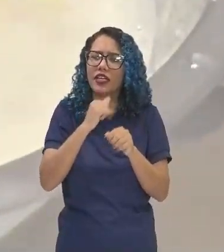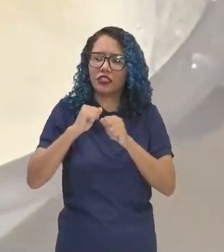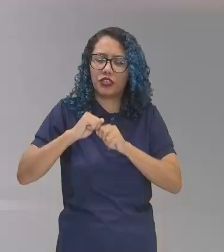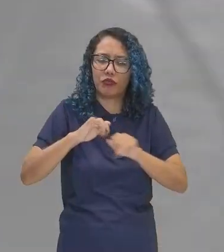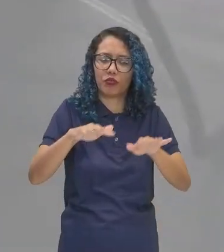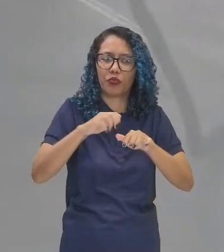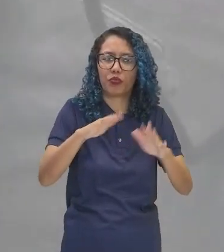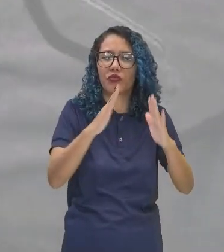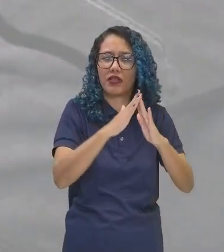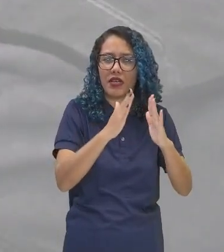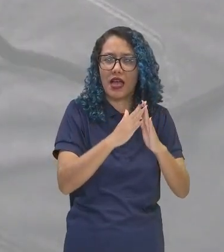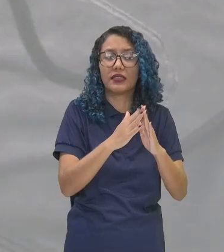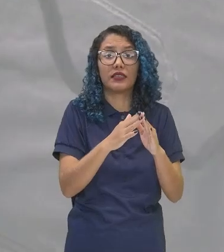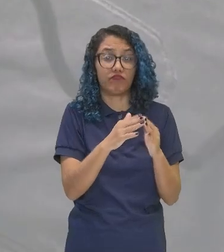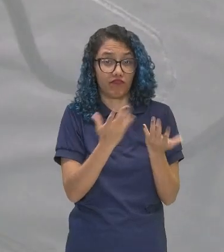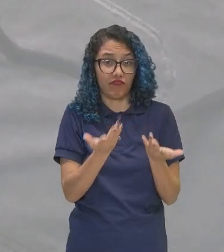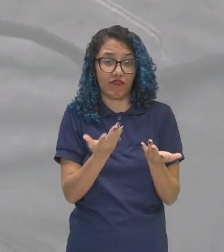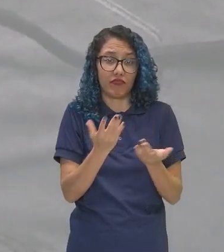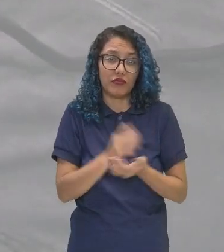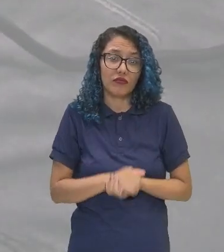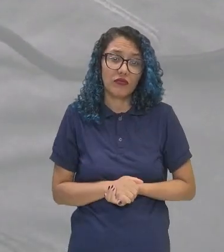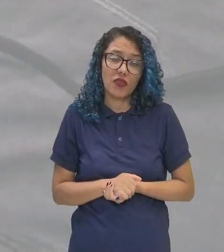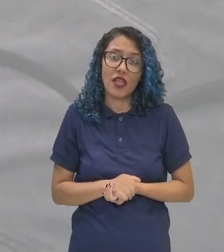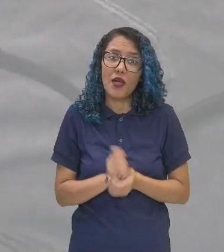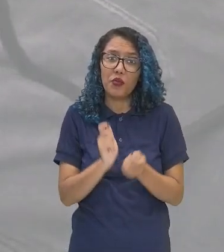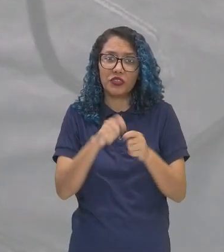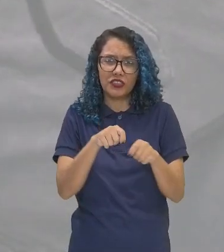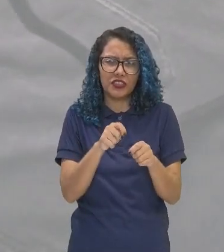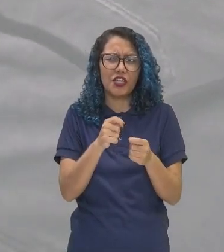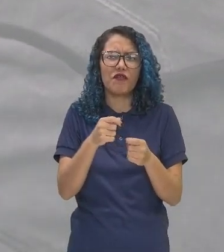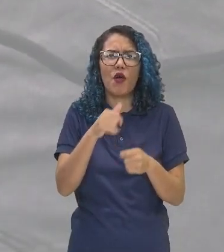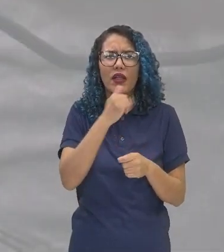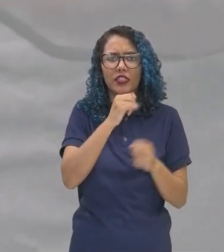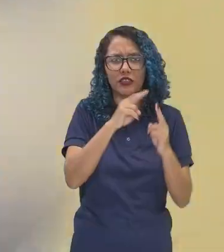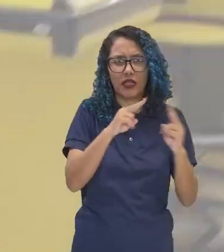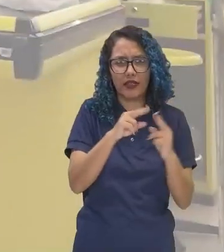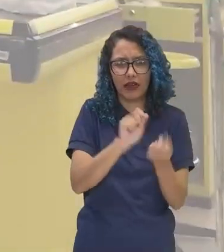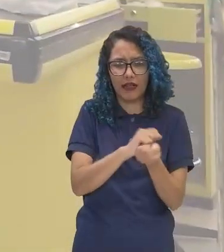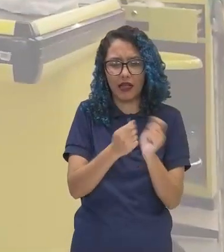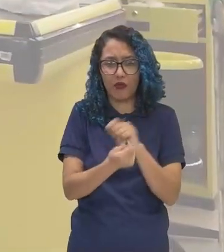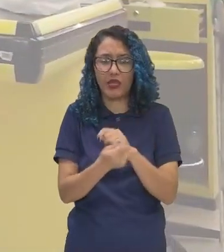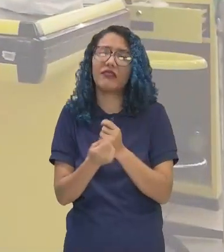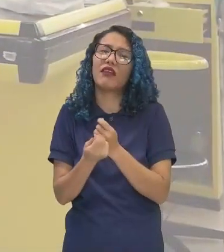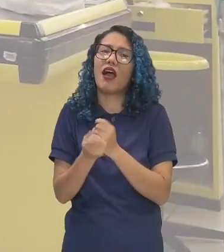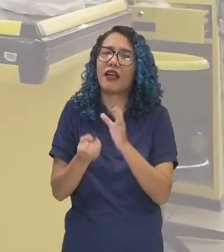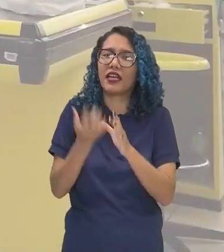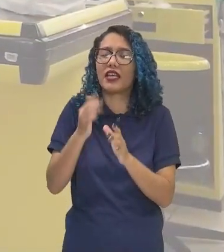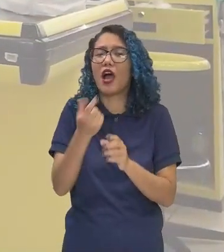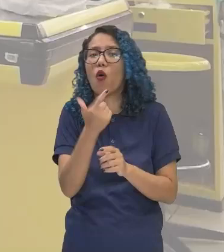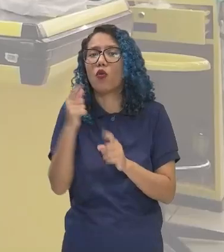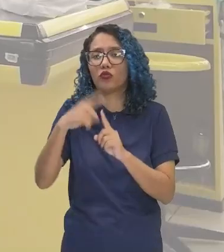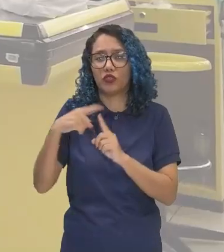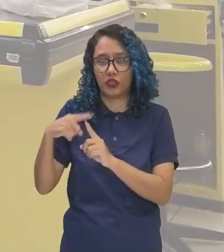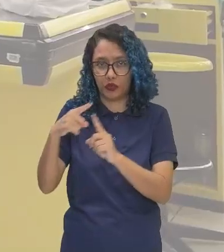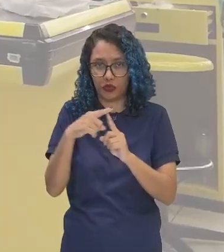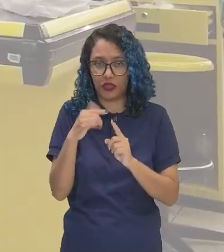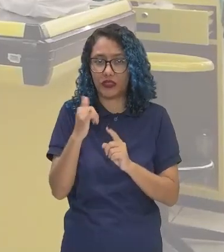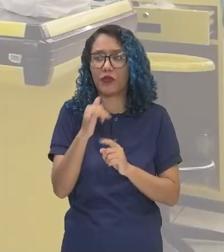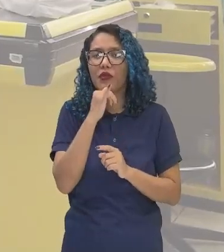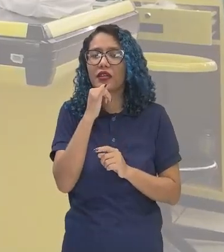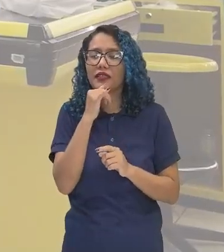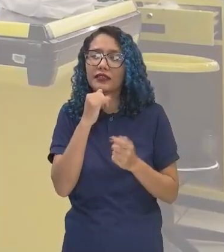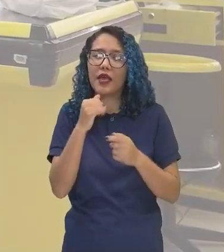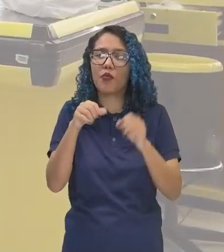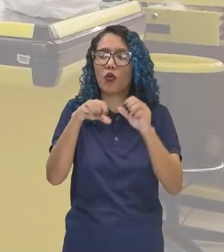calor. Em um circuito paralelo, cada componente tem seu próprio caminho para a energia. É como cada fila no